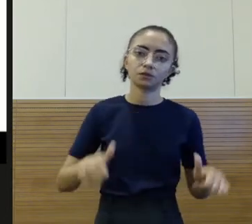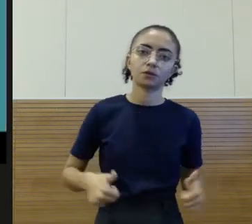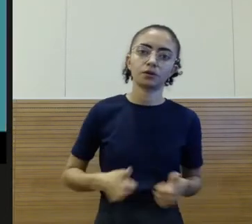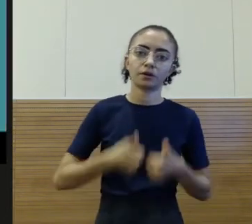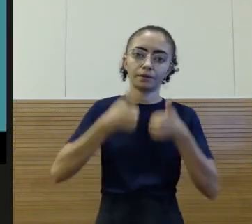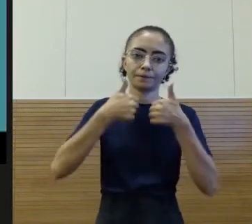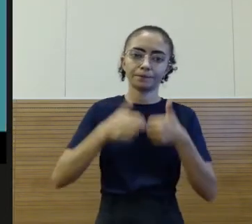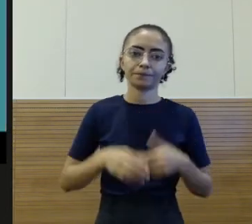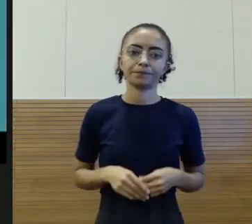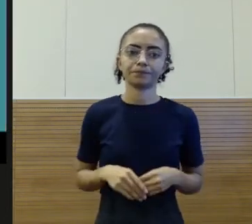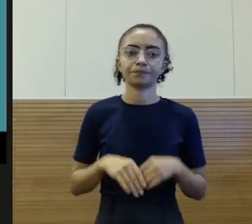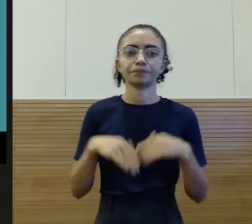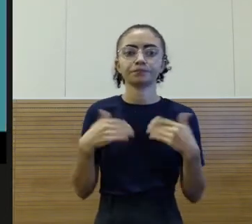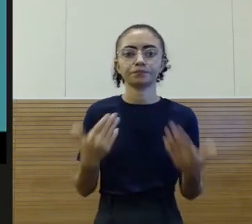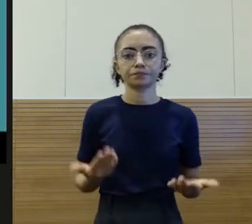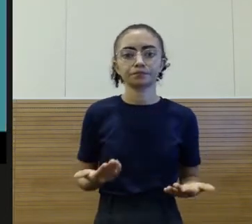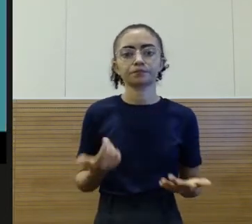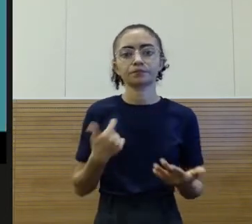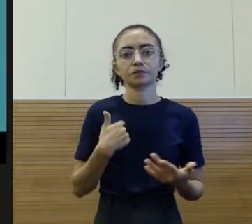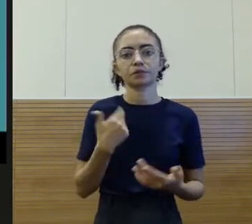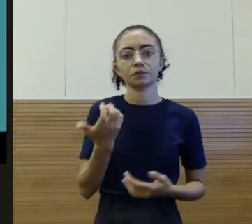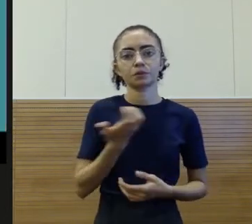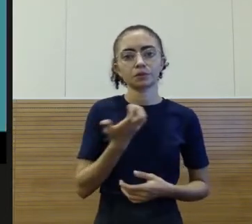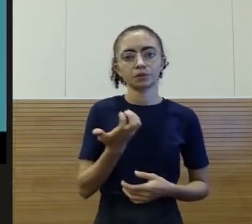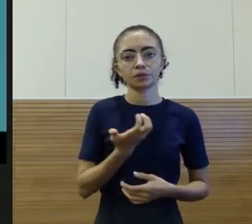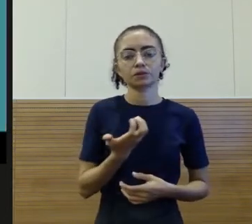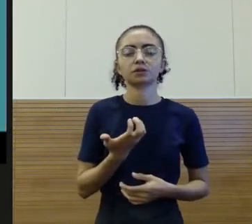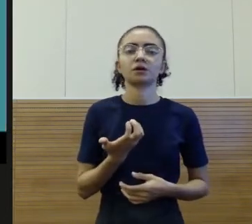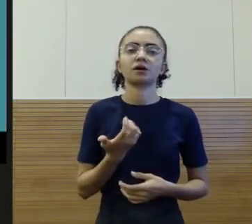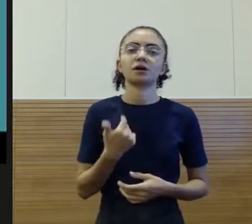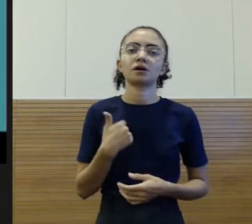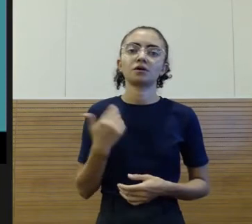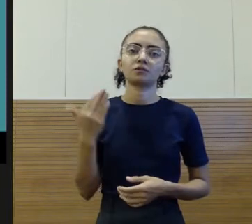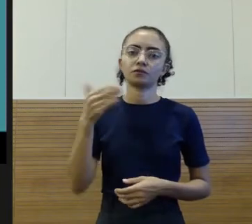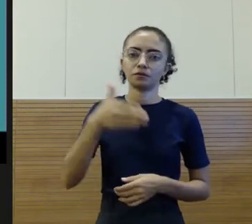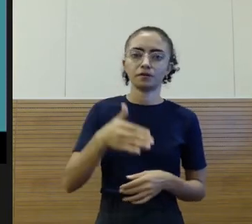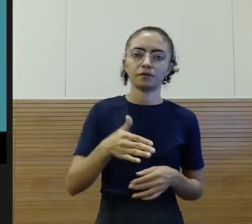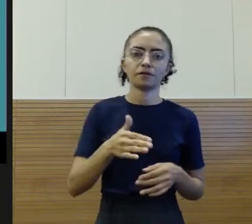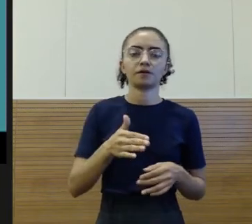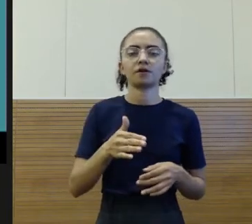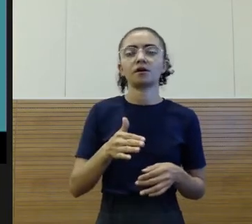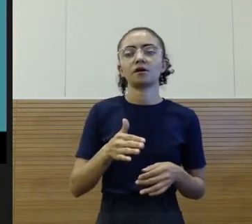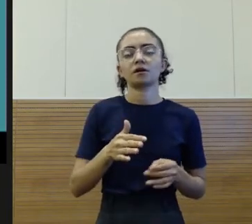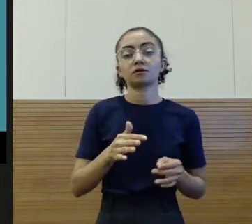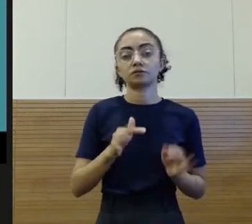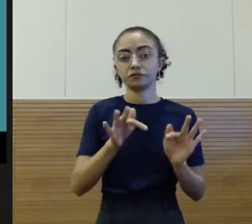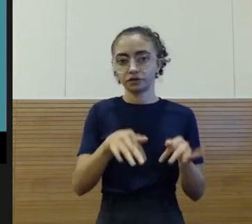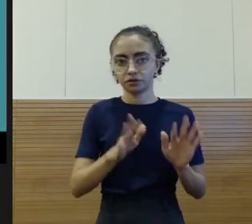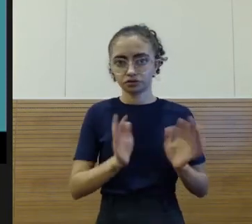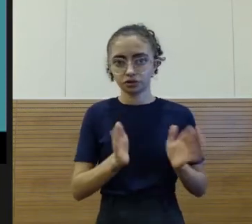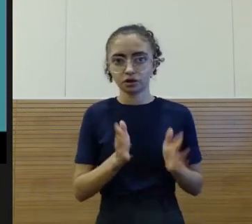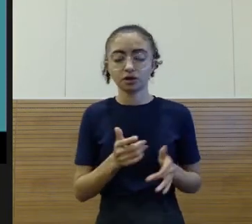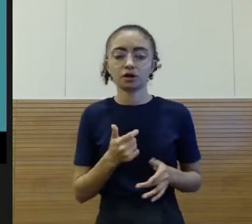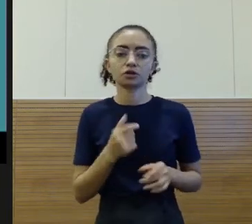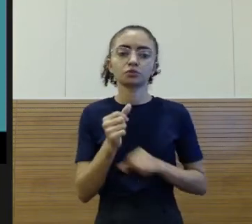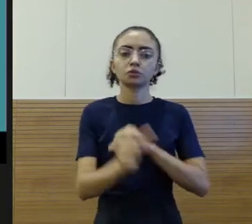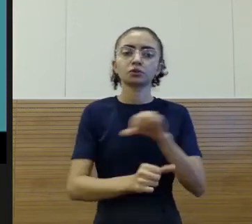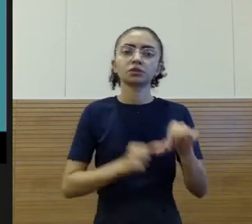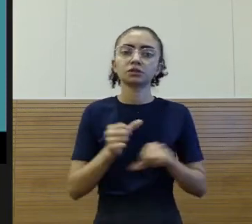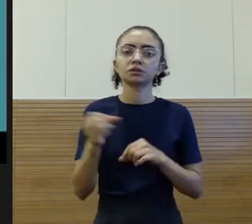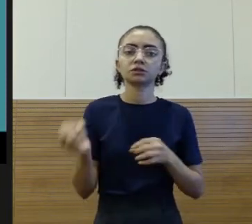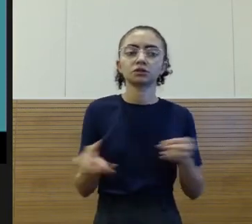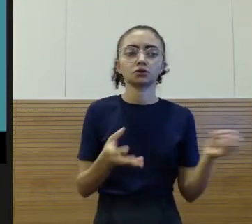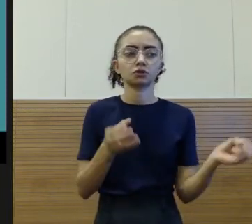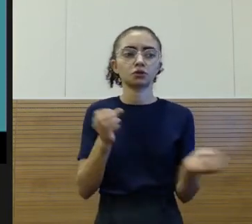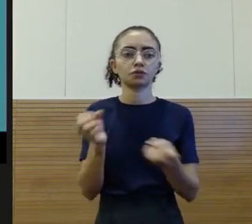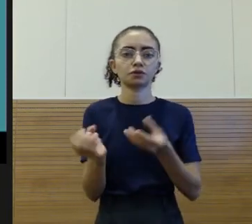Então, aí é onde eu gostaria de ir para a parte final da minha apresentação, que são as mudanças e inovações que, a partir de